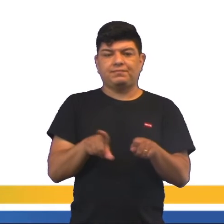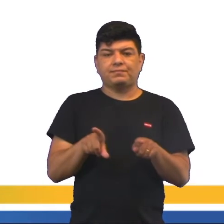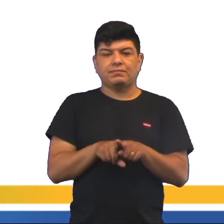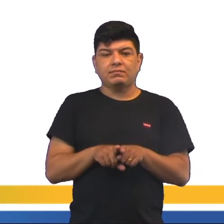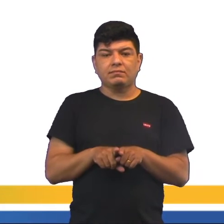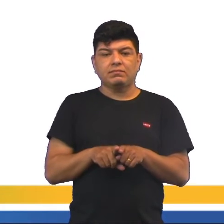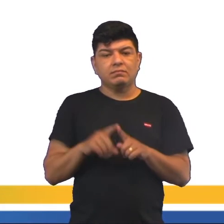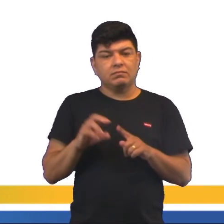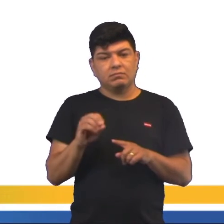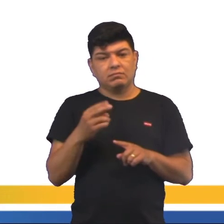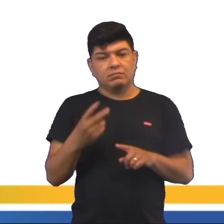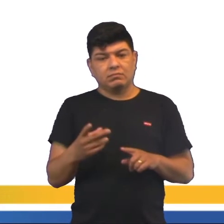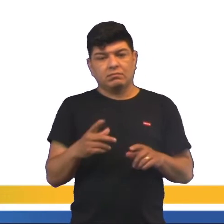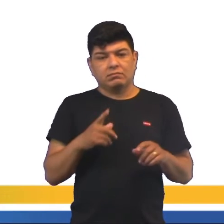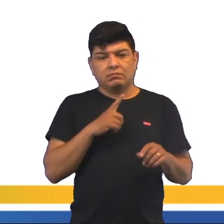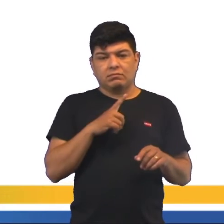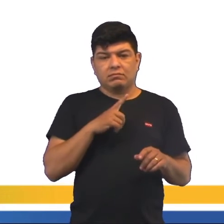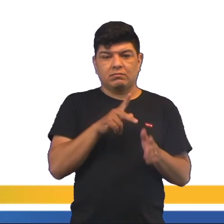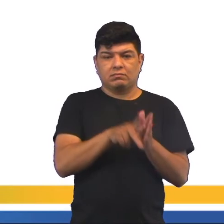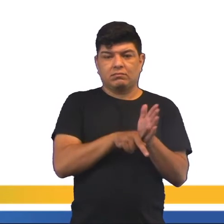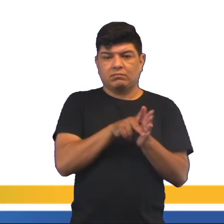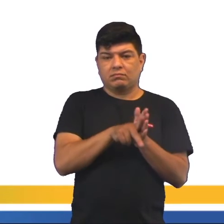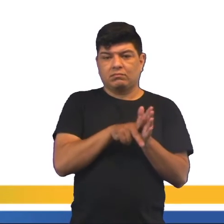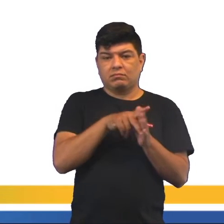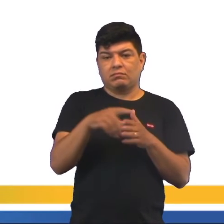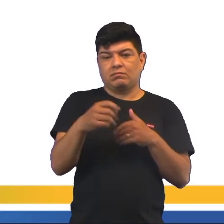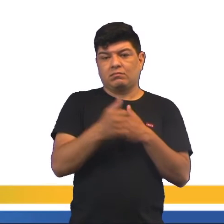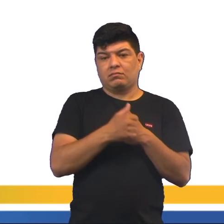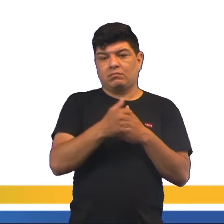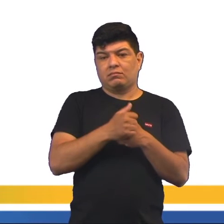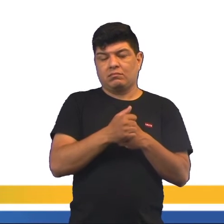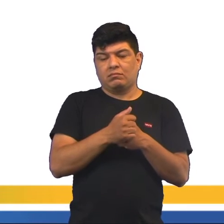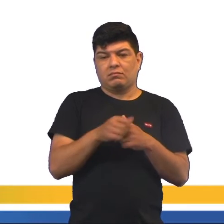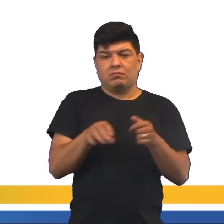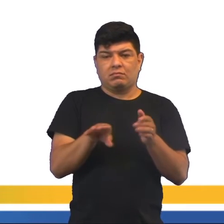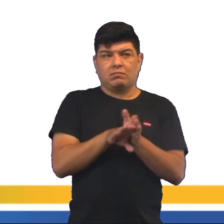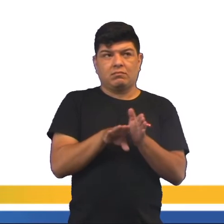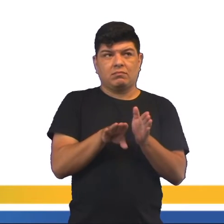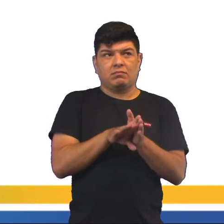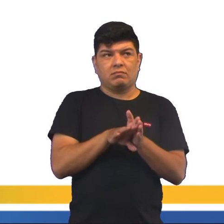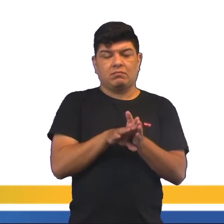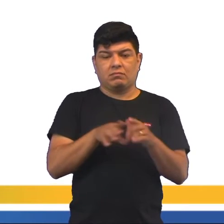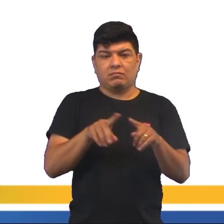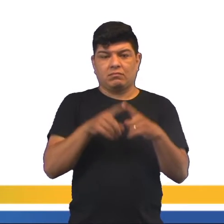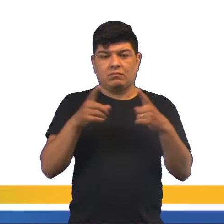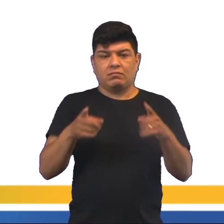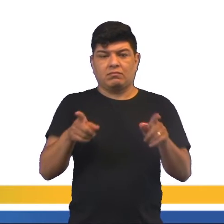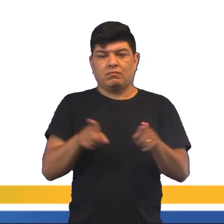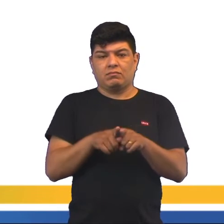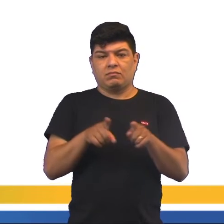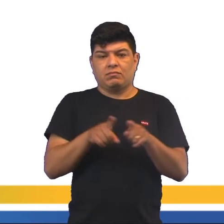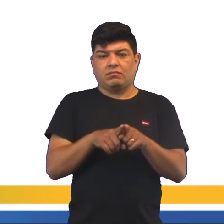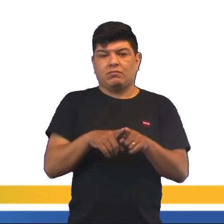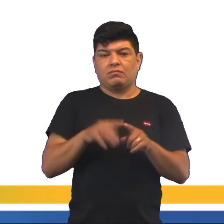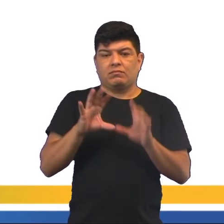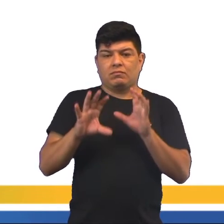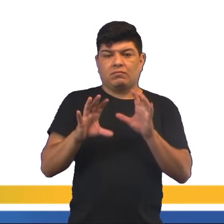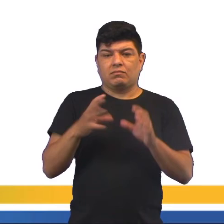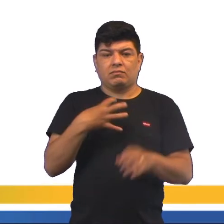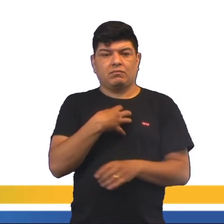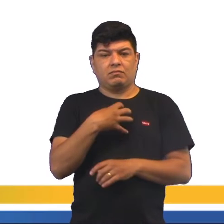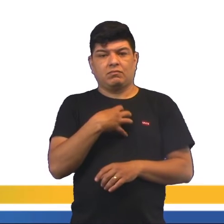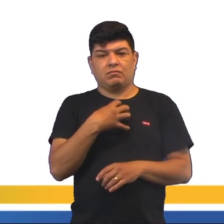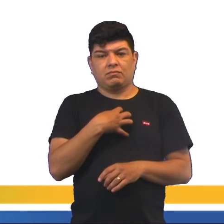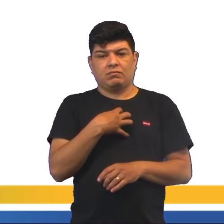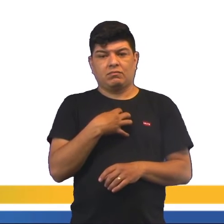né? Ou ver o trem aproximar-se da estação, colocando diante de uma